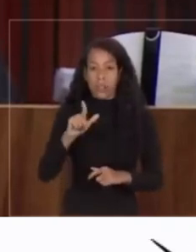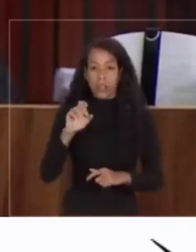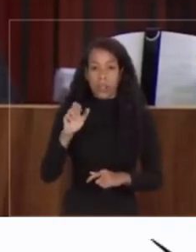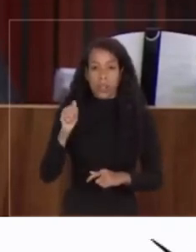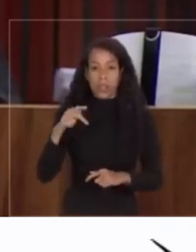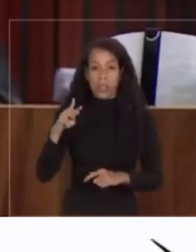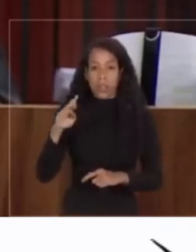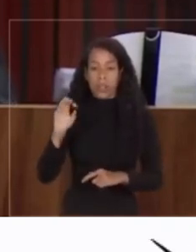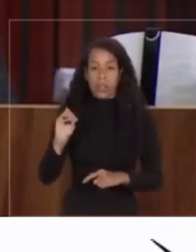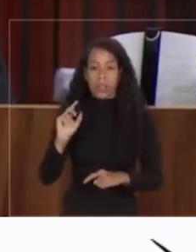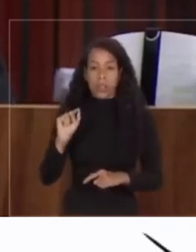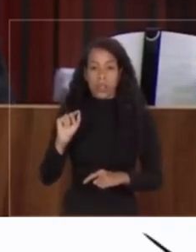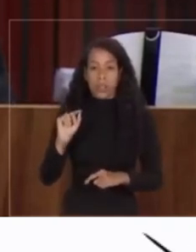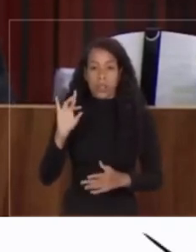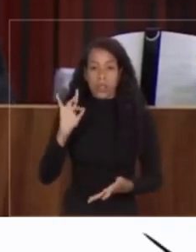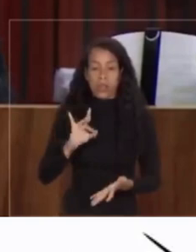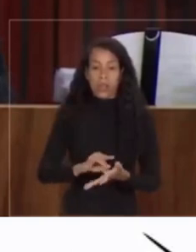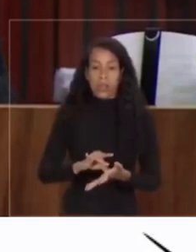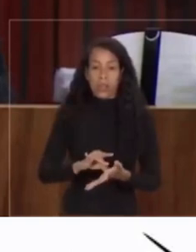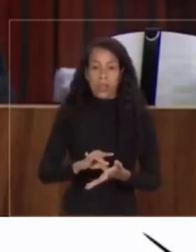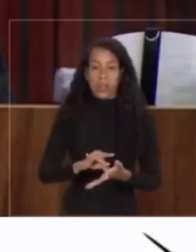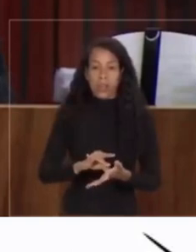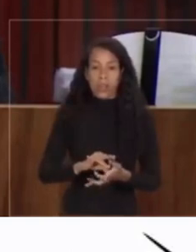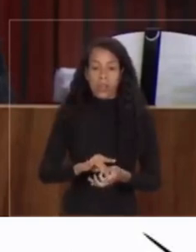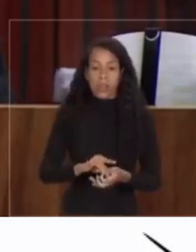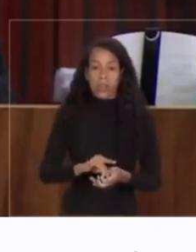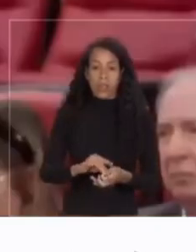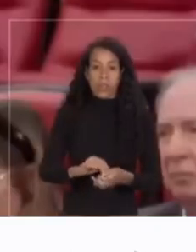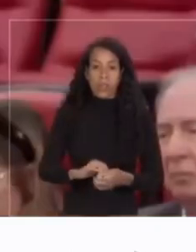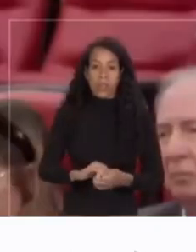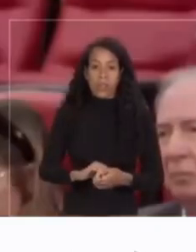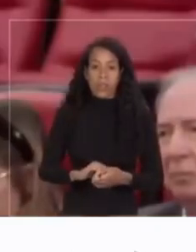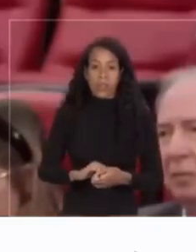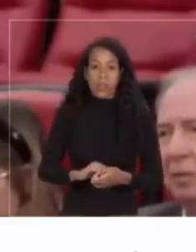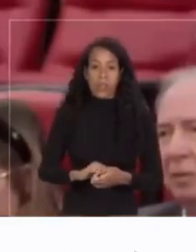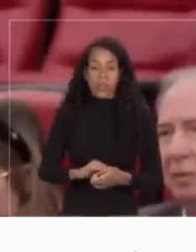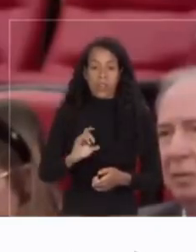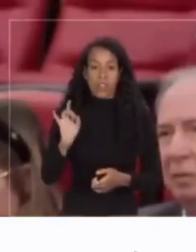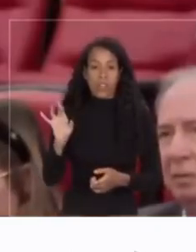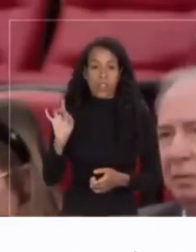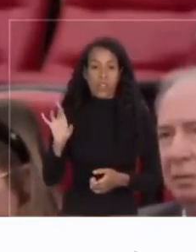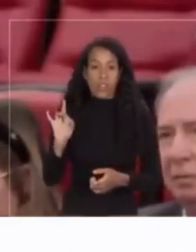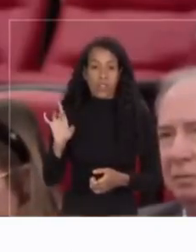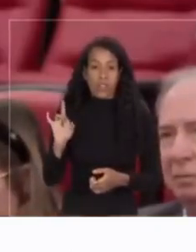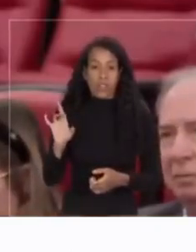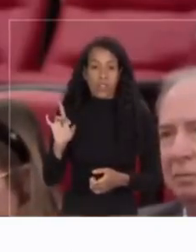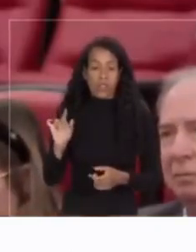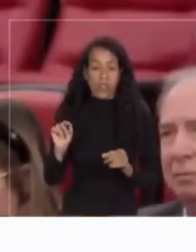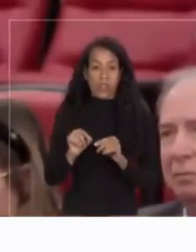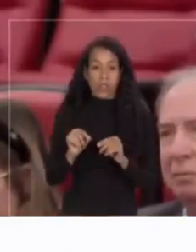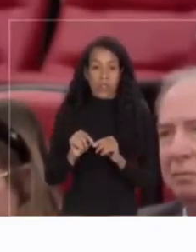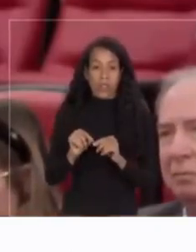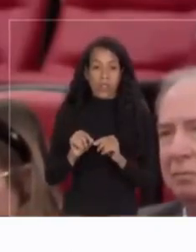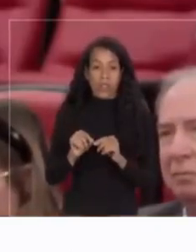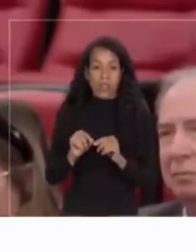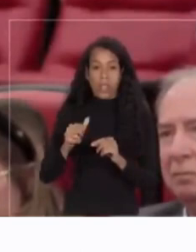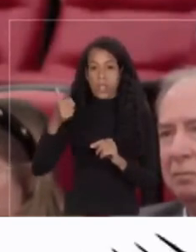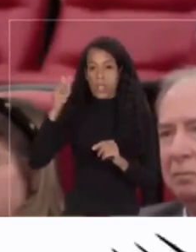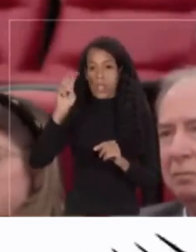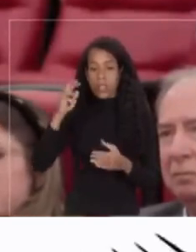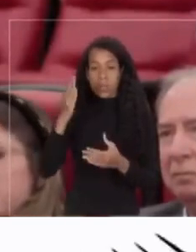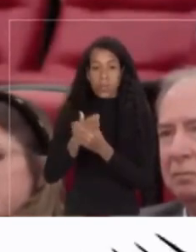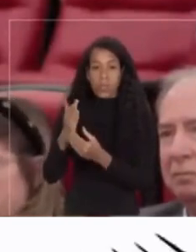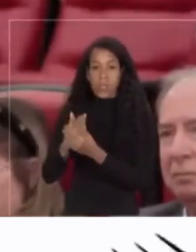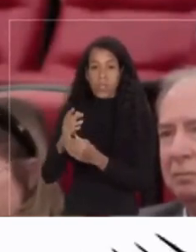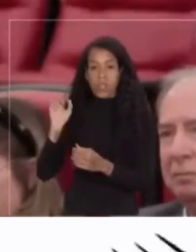Leandro Souza Rosa, é questão de fato? Questão de fato, senhor presidente. Por favor. Só a referência feita a 15 processos pendentes,